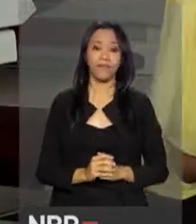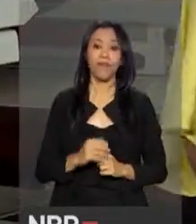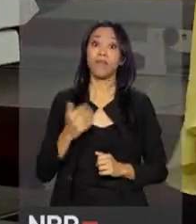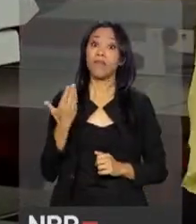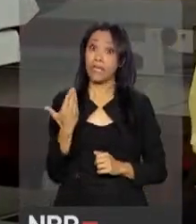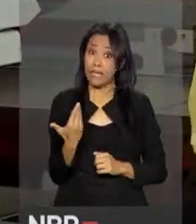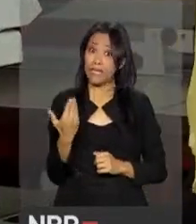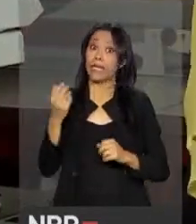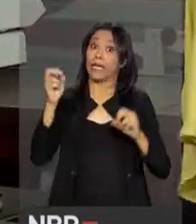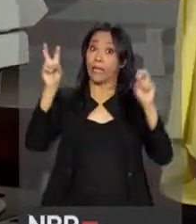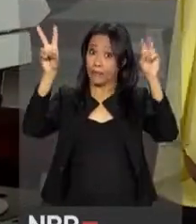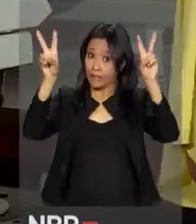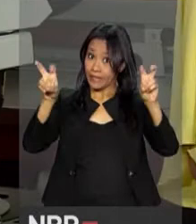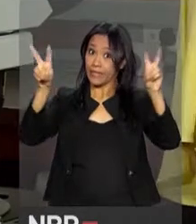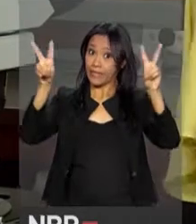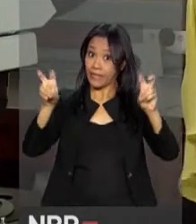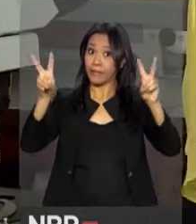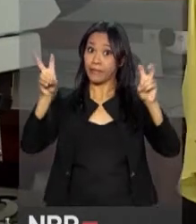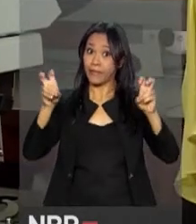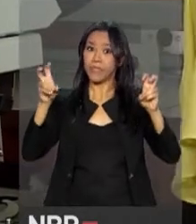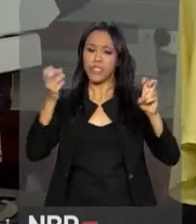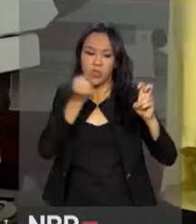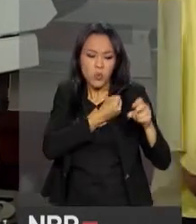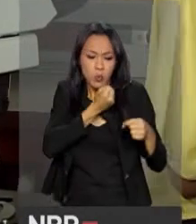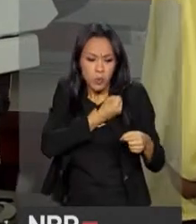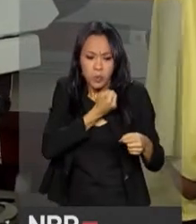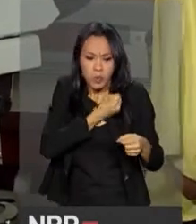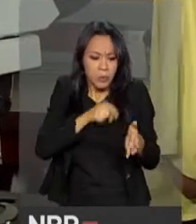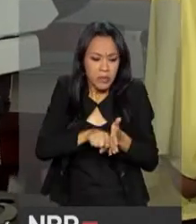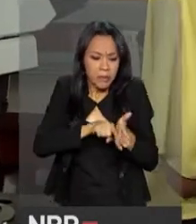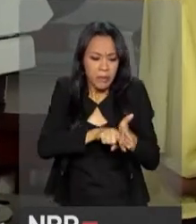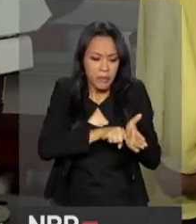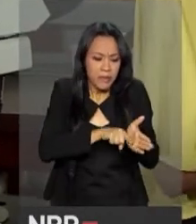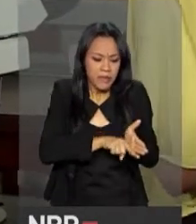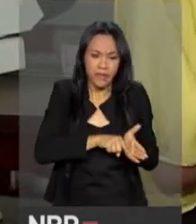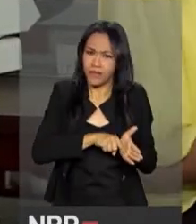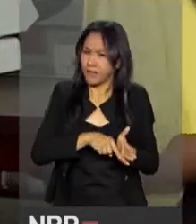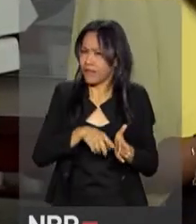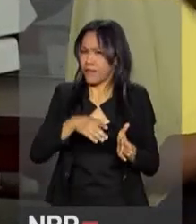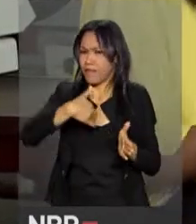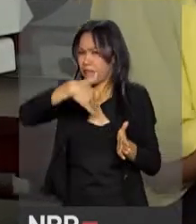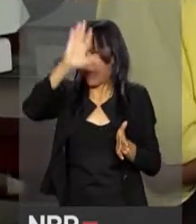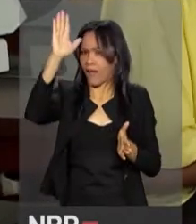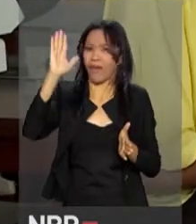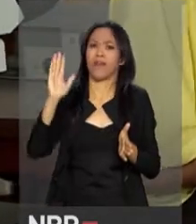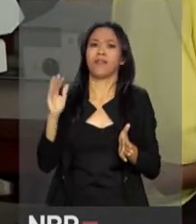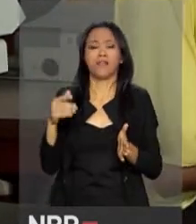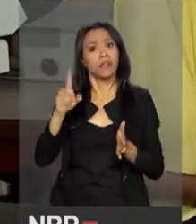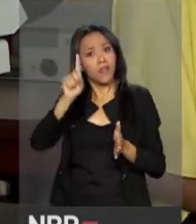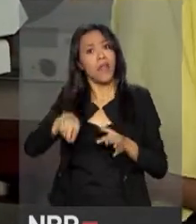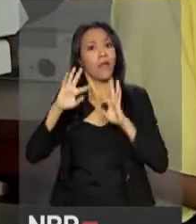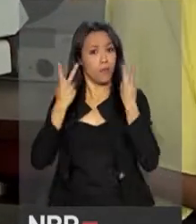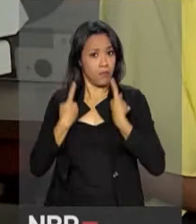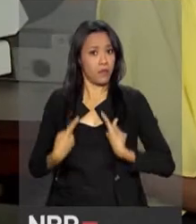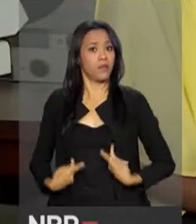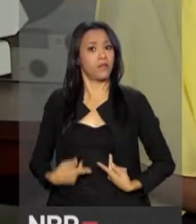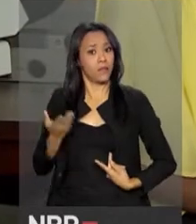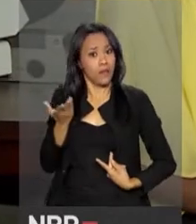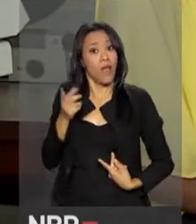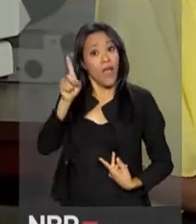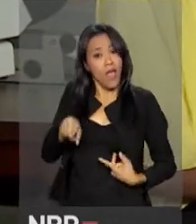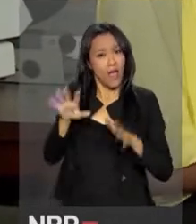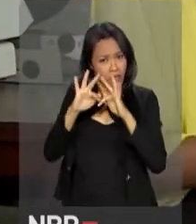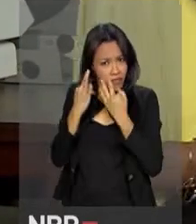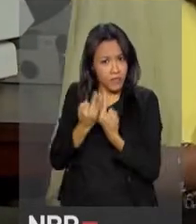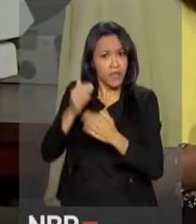assunto realmente que vai muito além dos números das estatísticas na doutora extremamente delicado e humano de fato é a família que